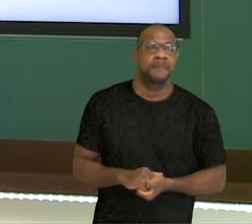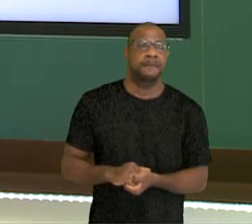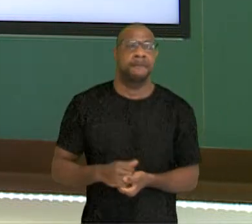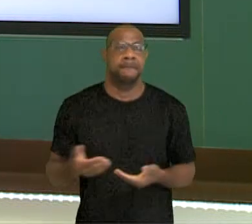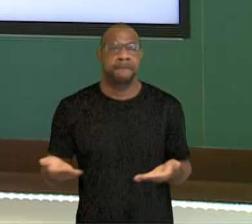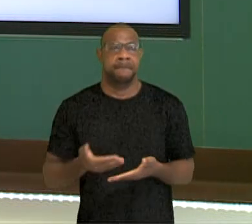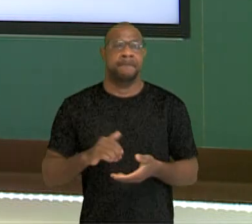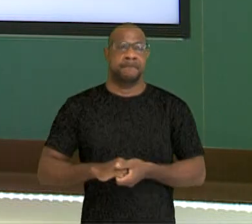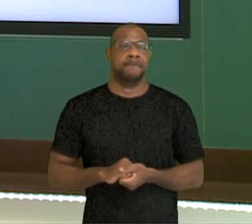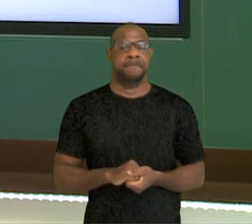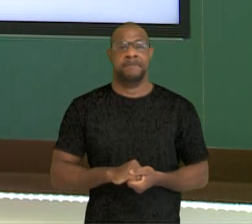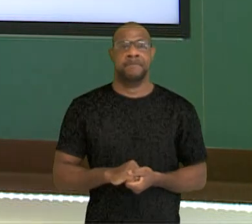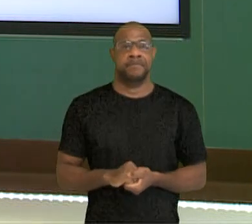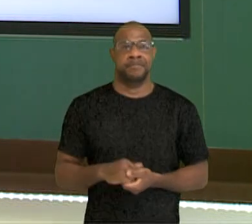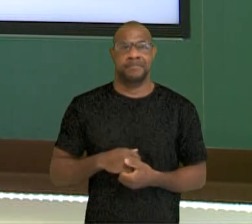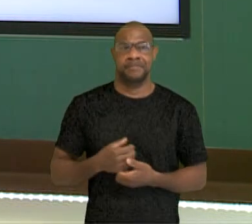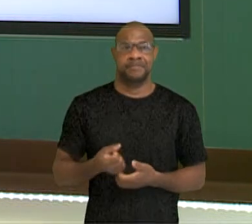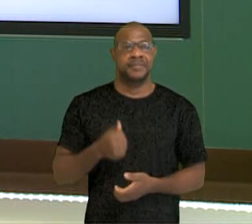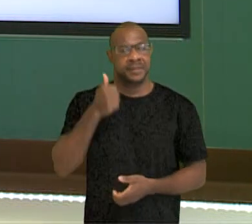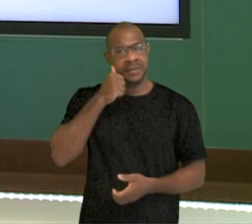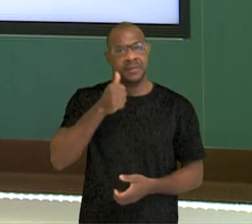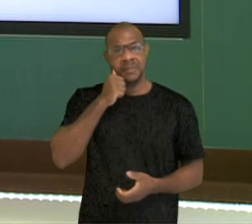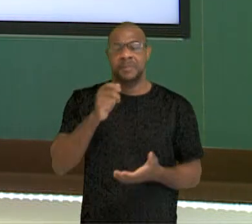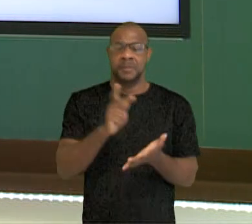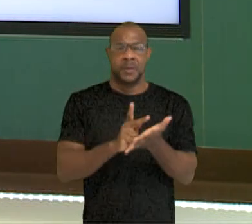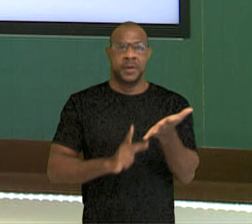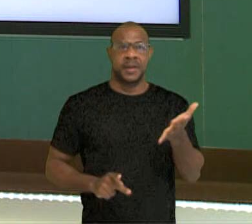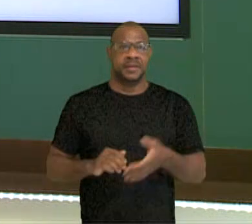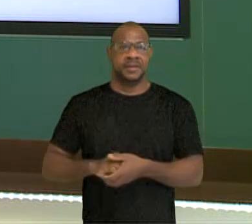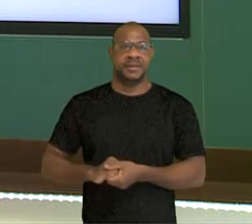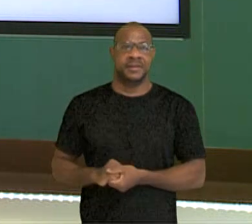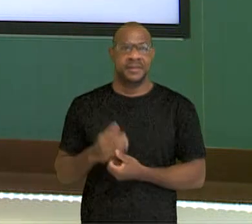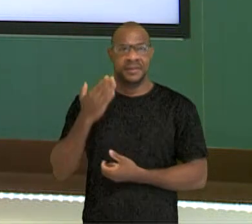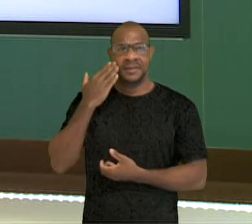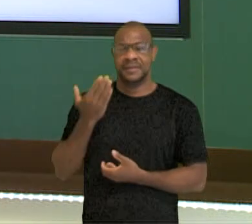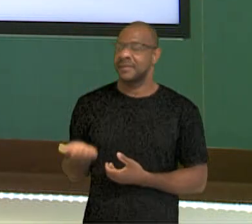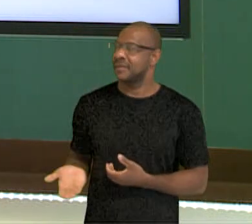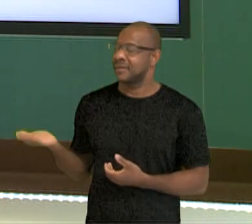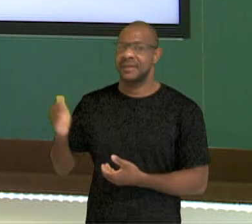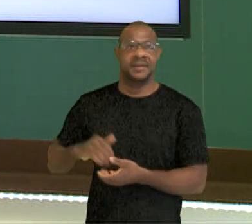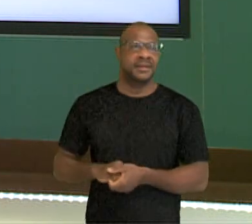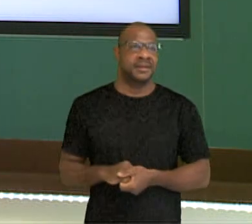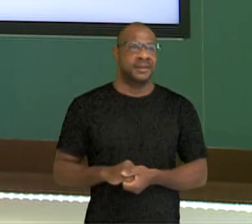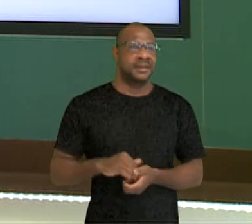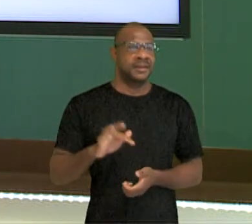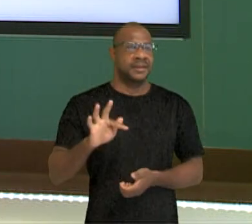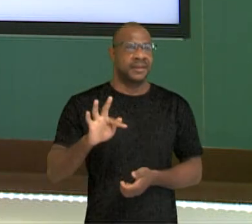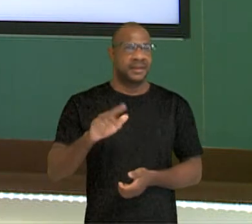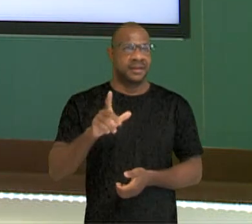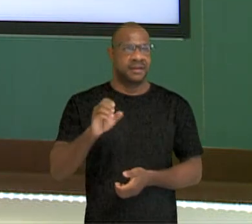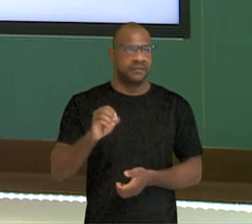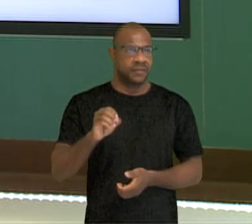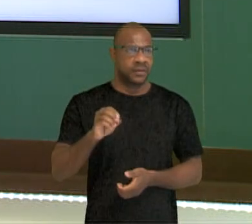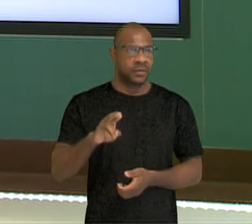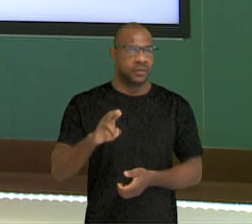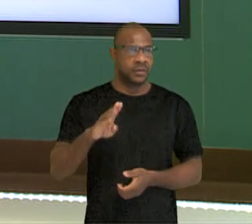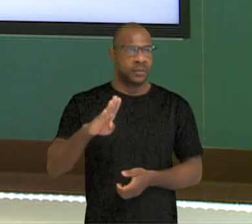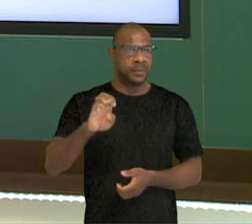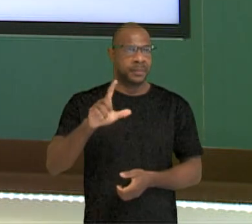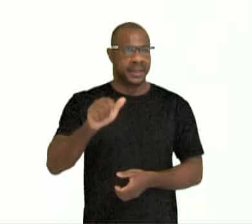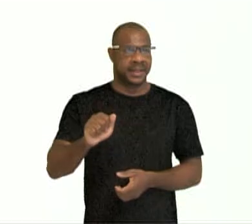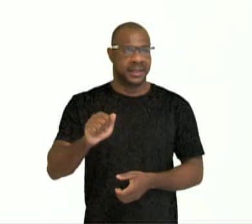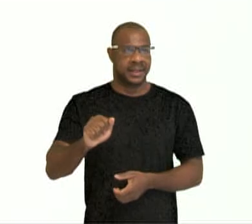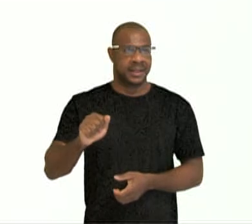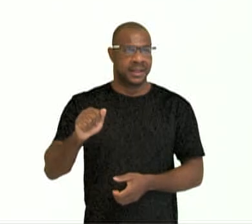nossa segunda poeta, né? Na verdade, Flor Bela Espanca. Atentem à nossa iconografia, essa imagem